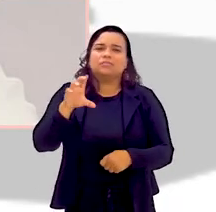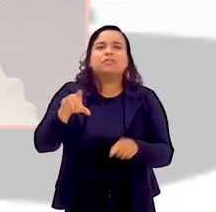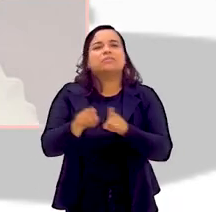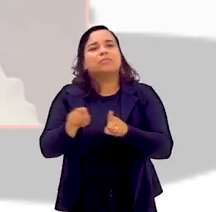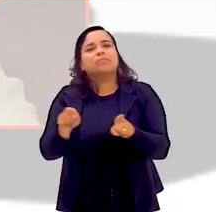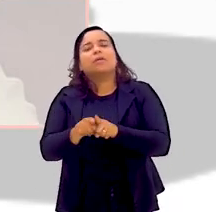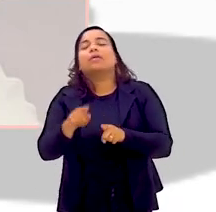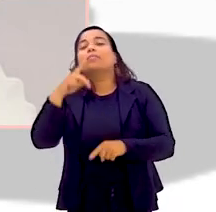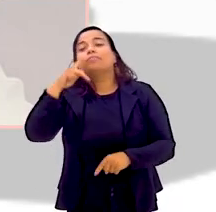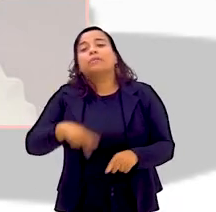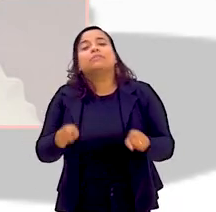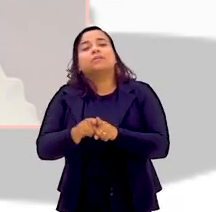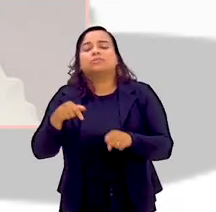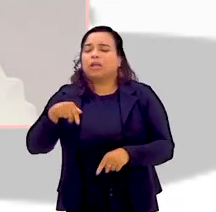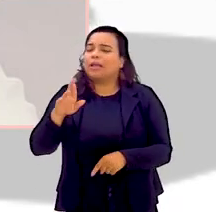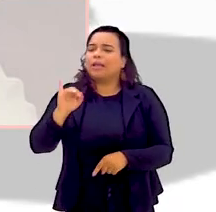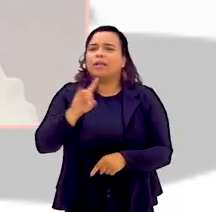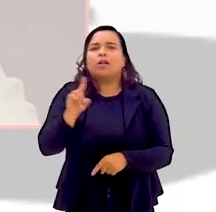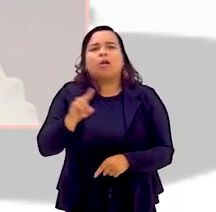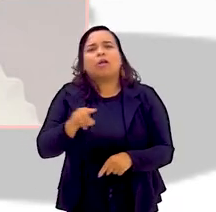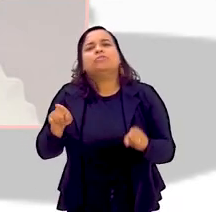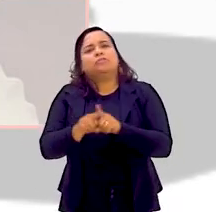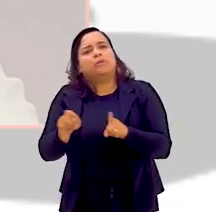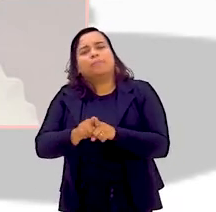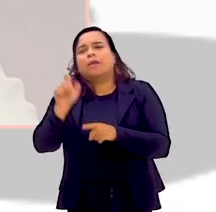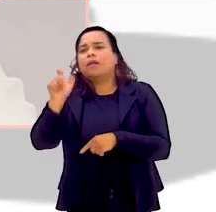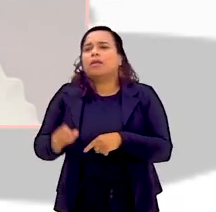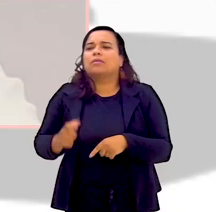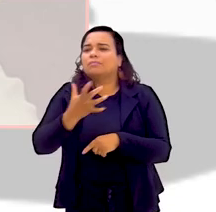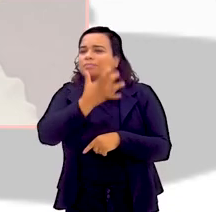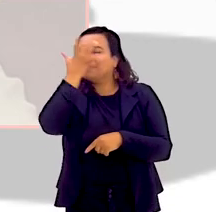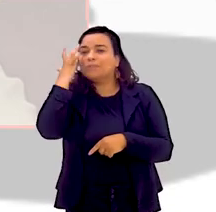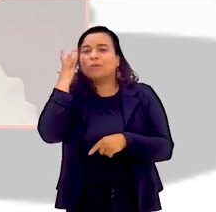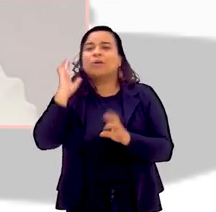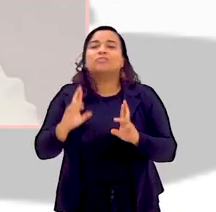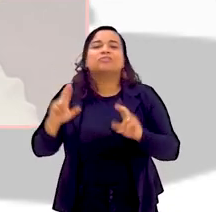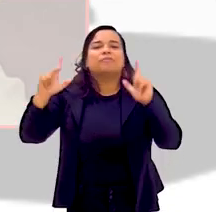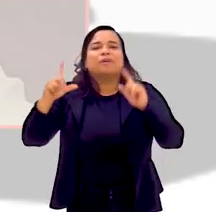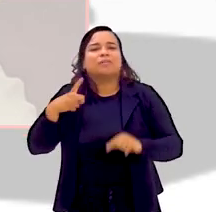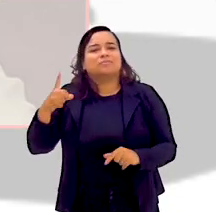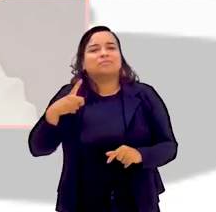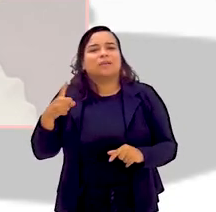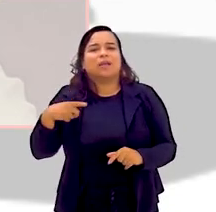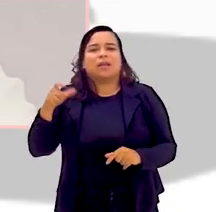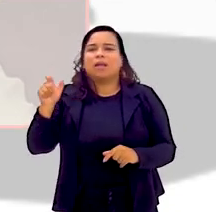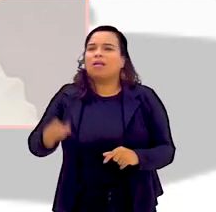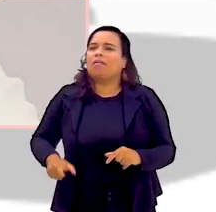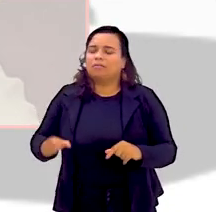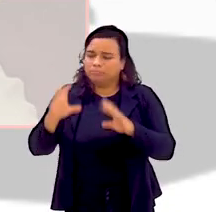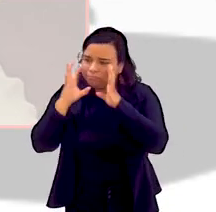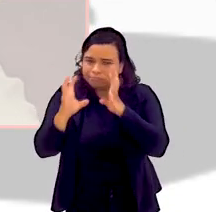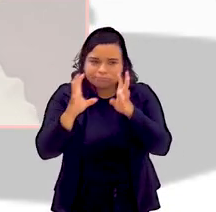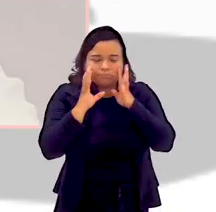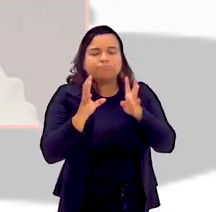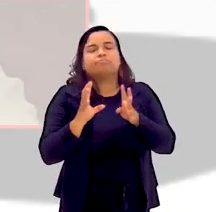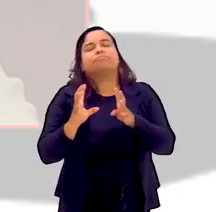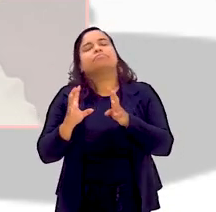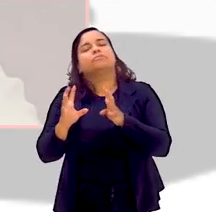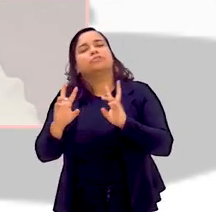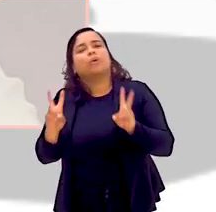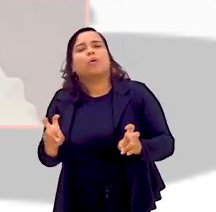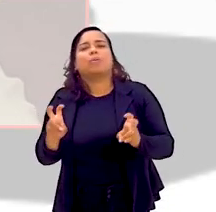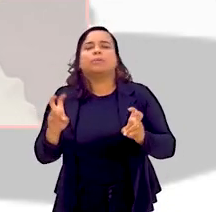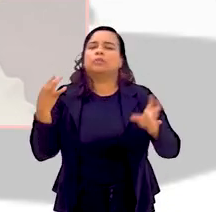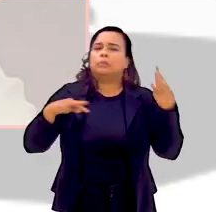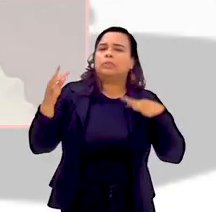CNC. O nosso presidente Queiroz, que é uma pessoa diferenciada no tocante à percepção do turismo para contribuir